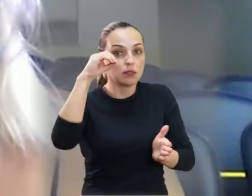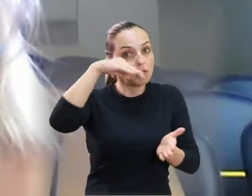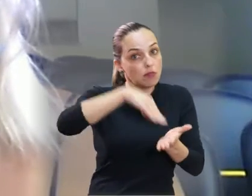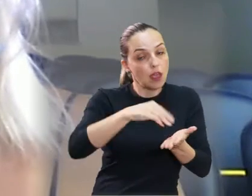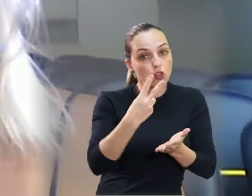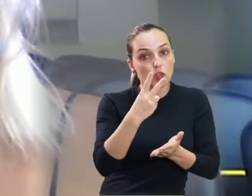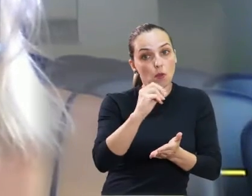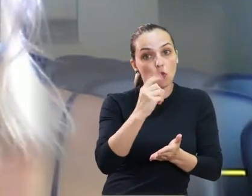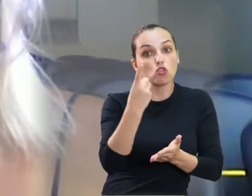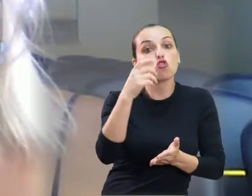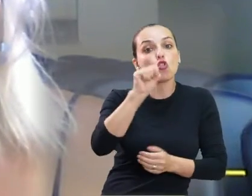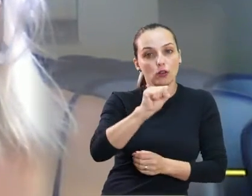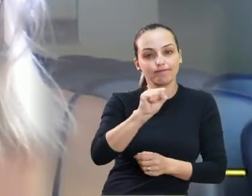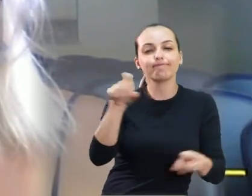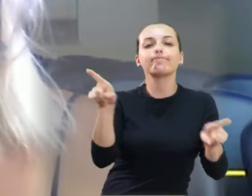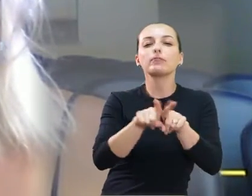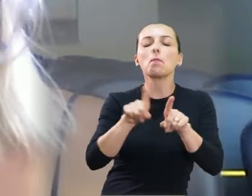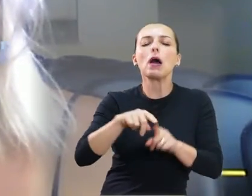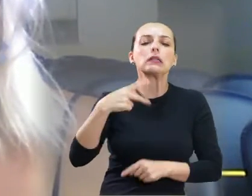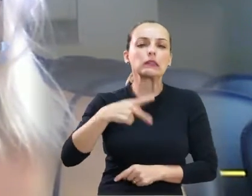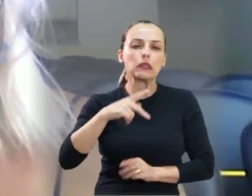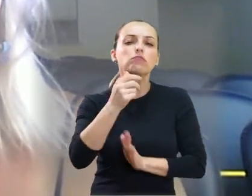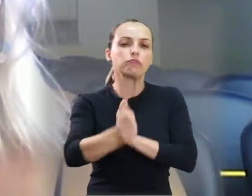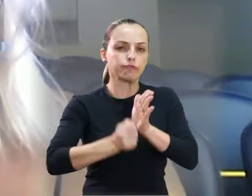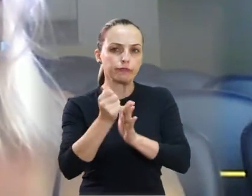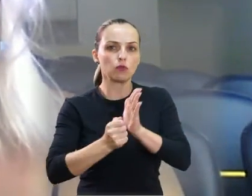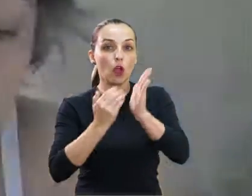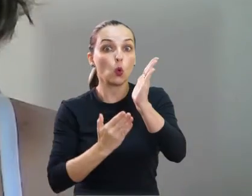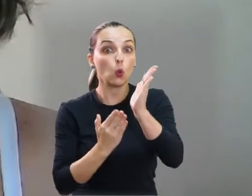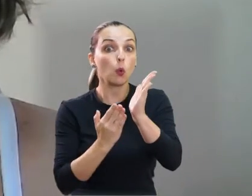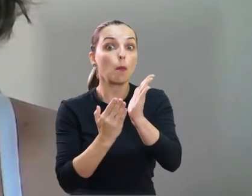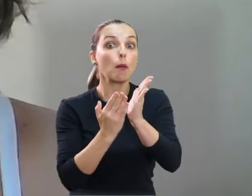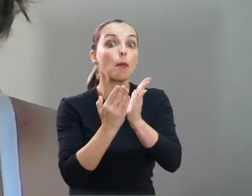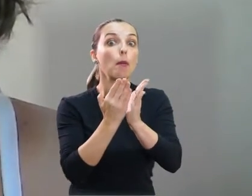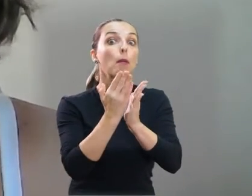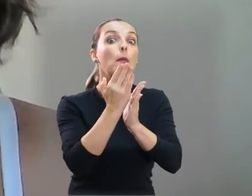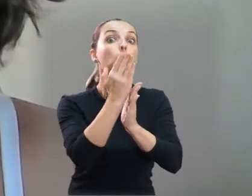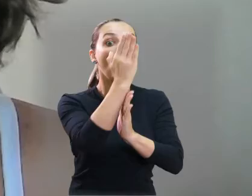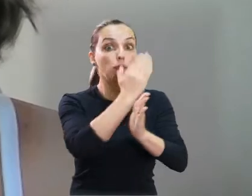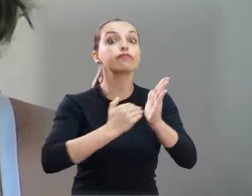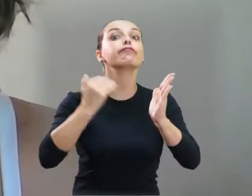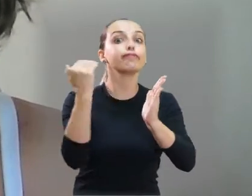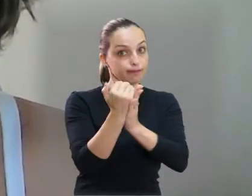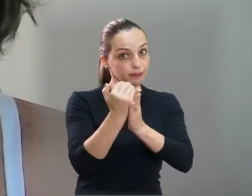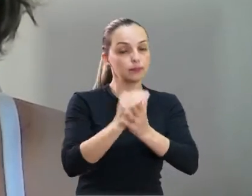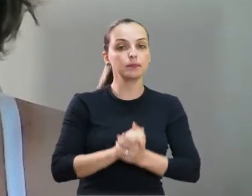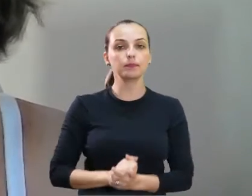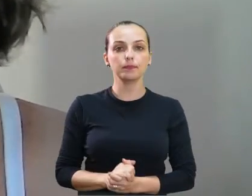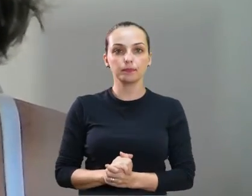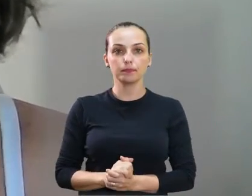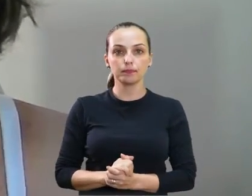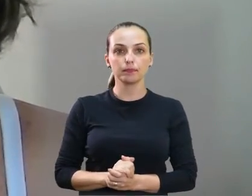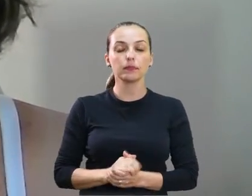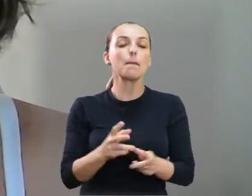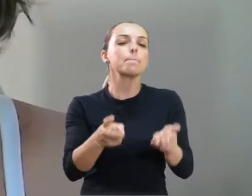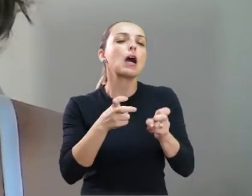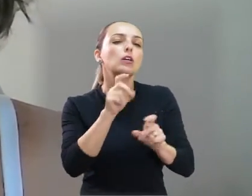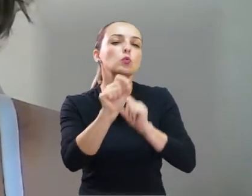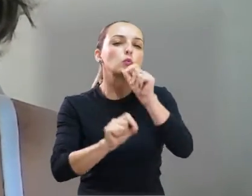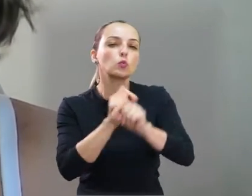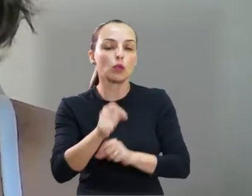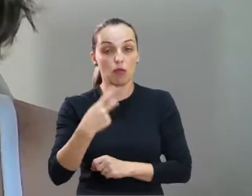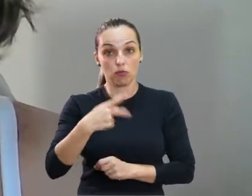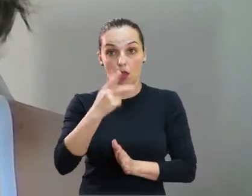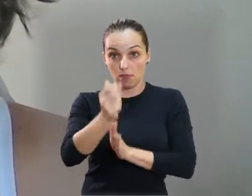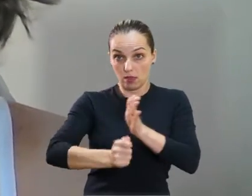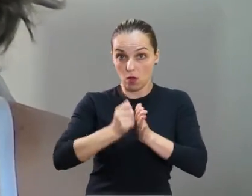Marisa, esse crescimento também pode ser notado aqui em Araraquara? A gente tem observado, sim, um crescimento de